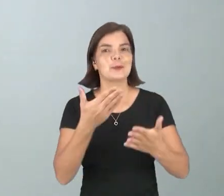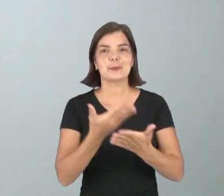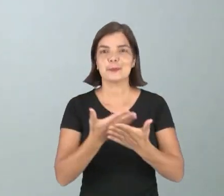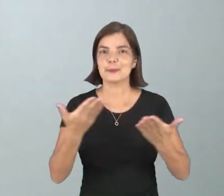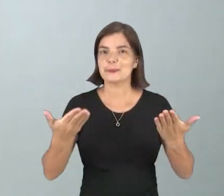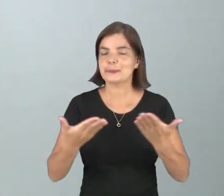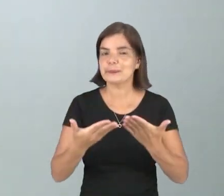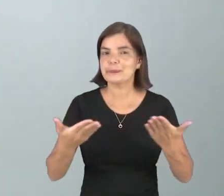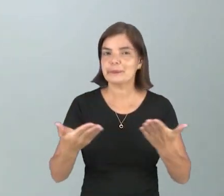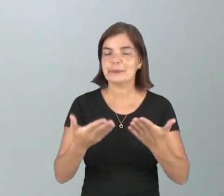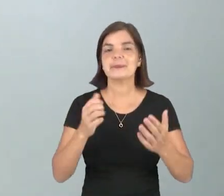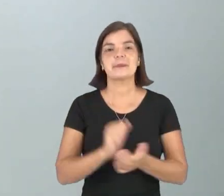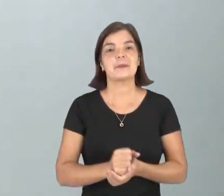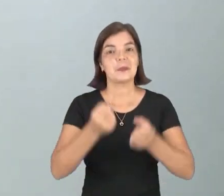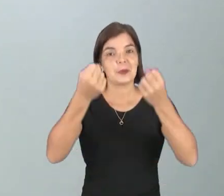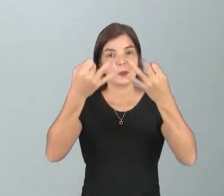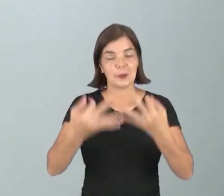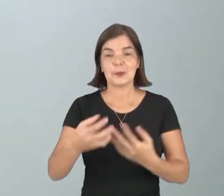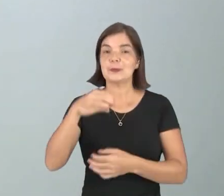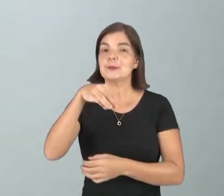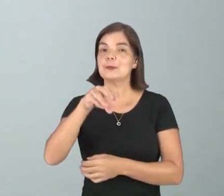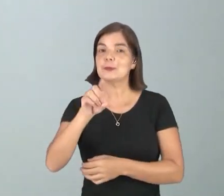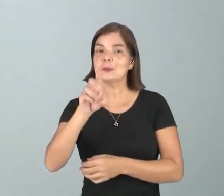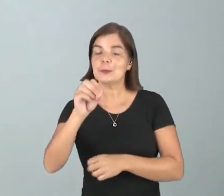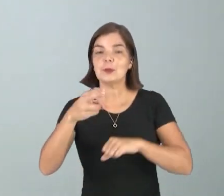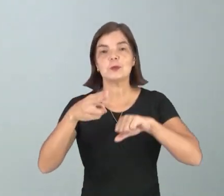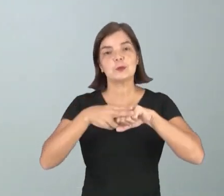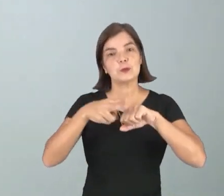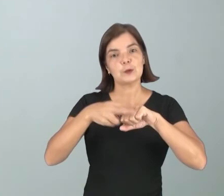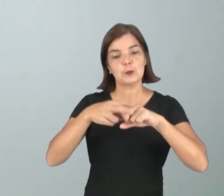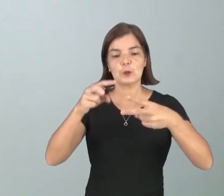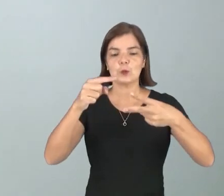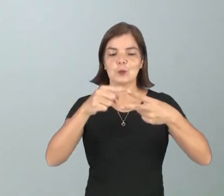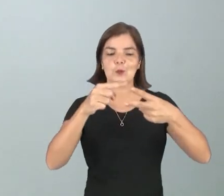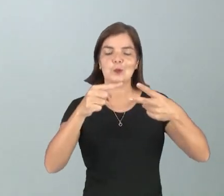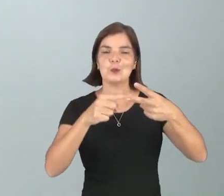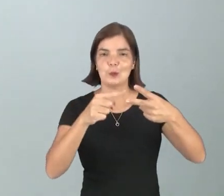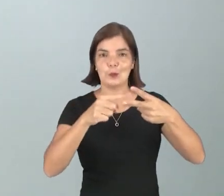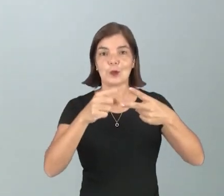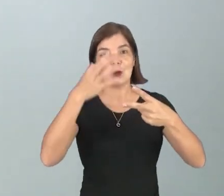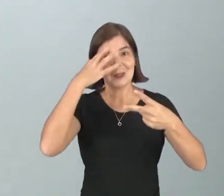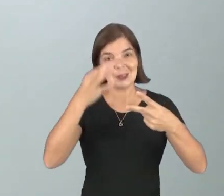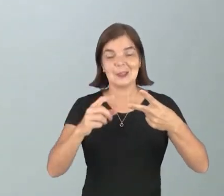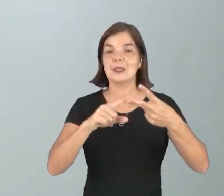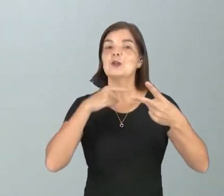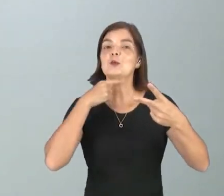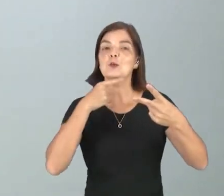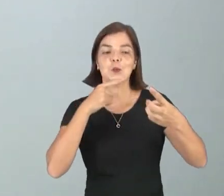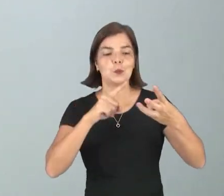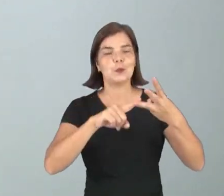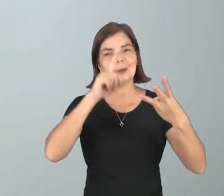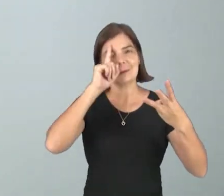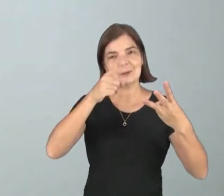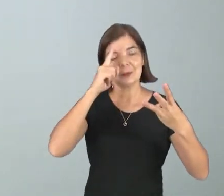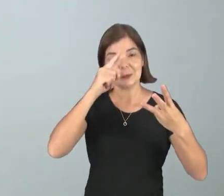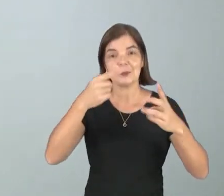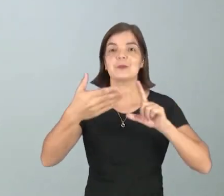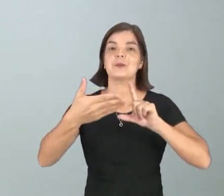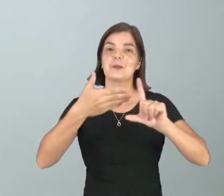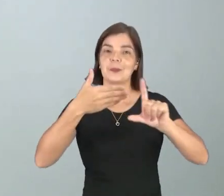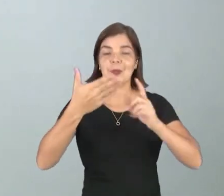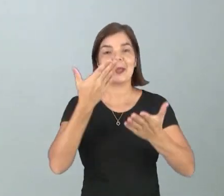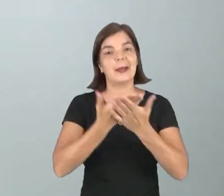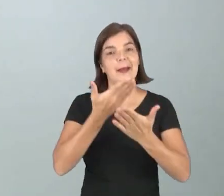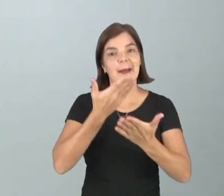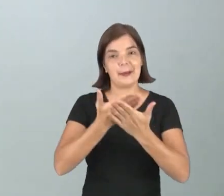minha aula de hoje falamos sobre os modos verbais indicativo subjuntivo imperativo e acessem novamente essa